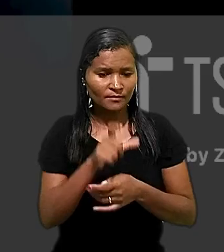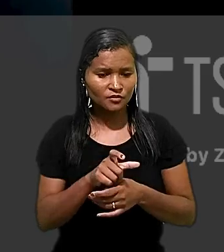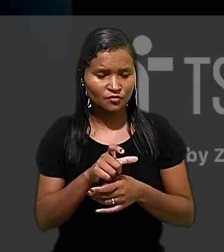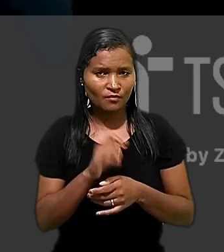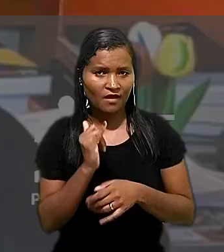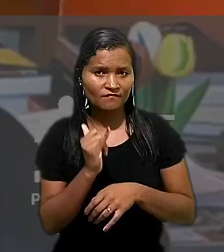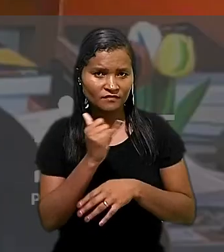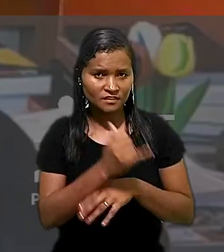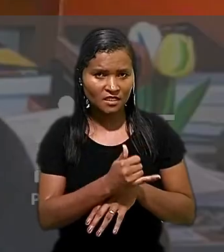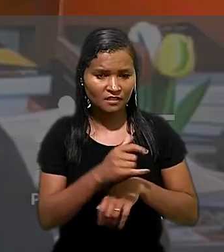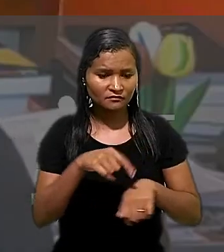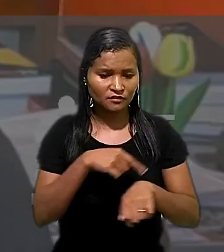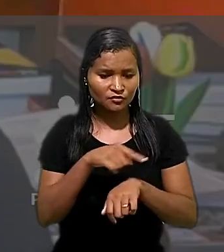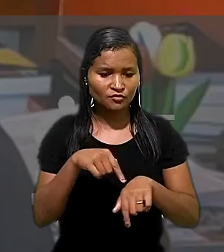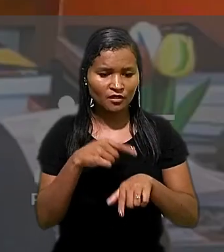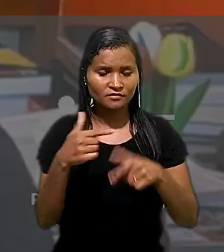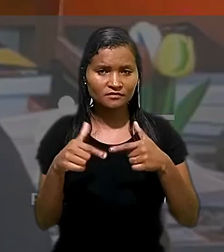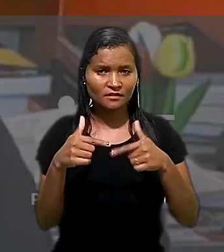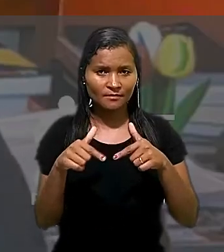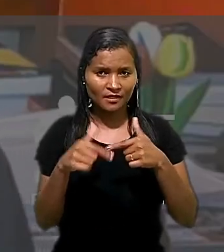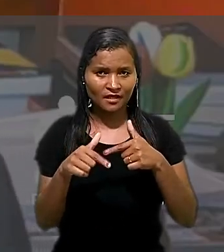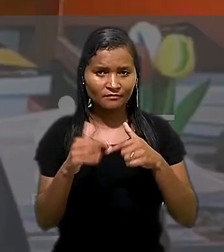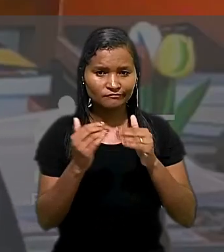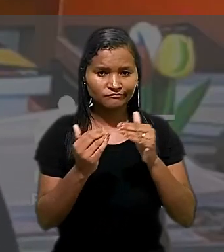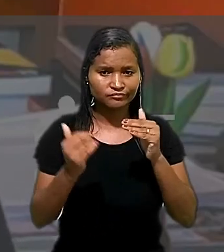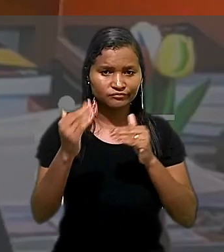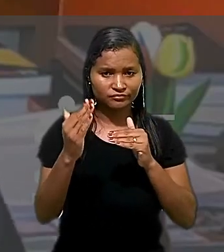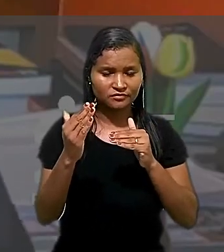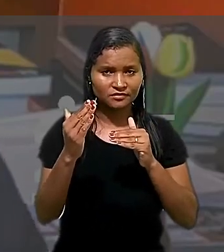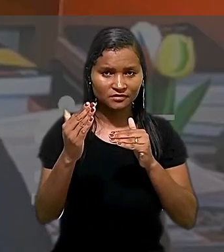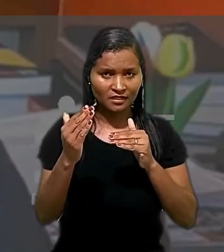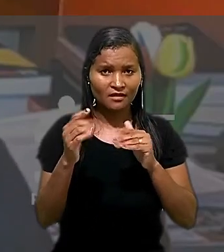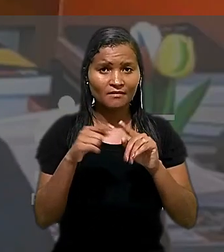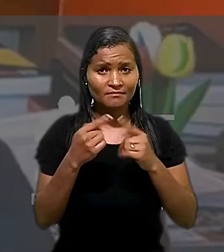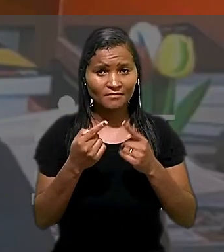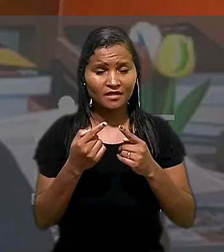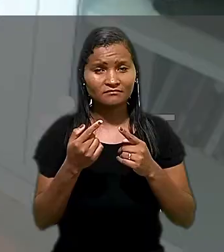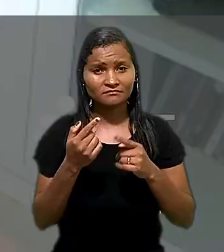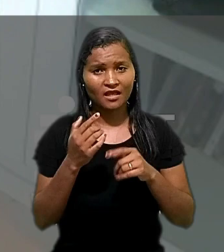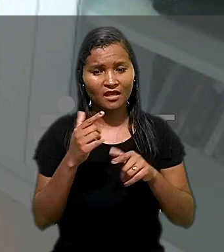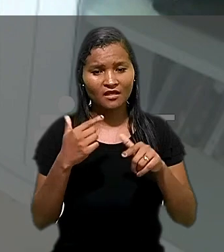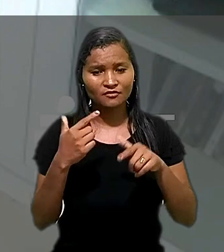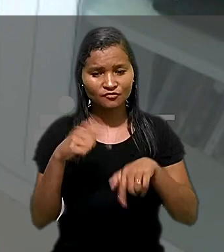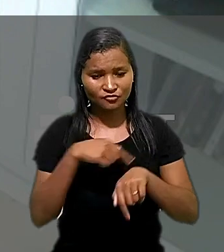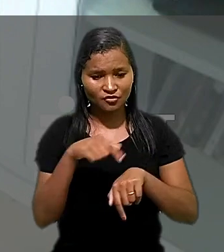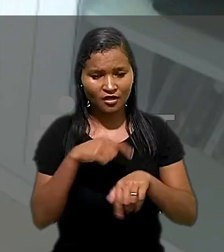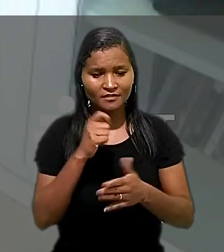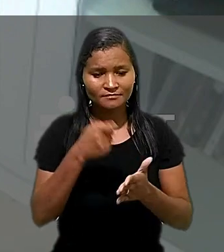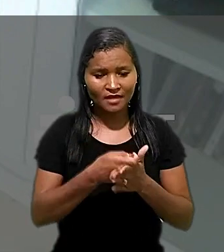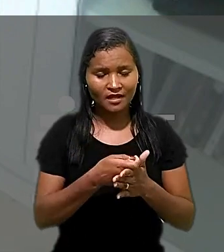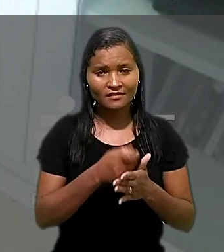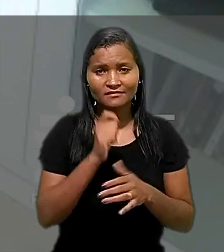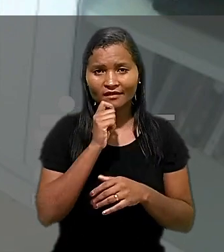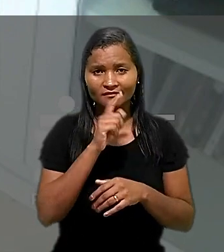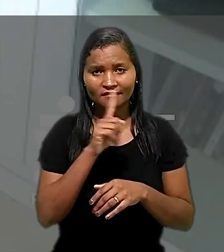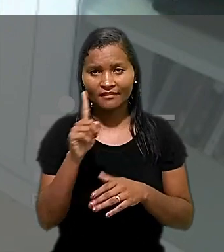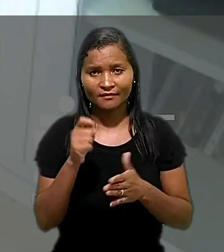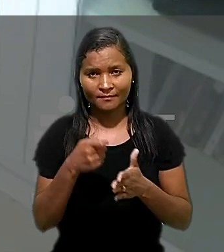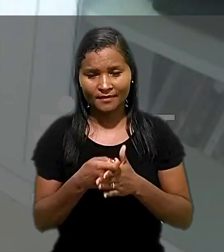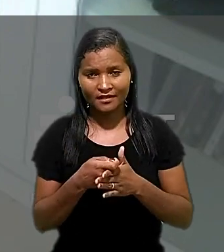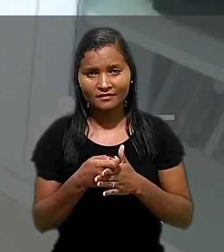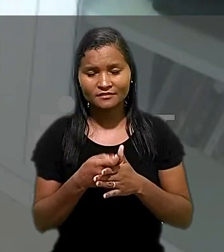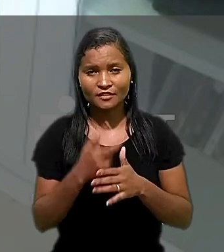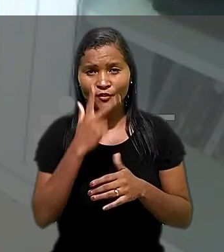sido informada sobre as horas trabalhadas em excesso, as já compensadas e as que ainda não foram compensadas. No